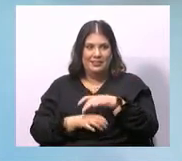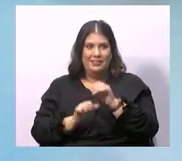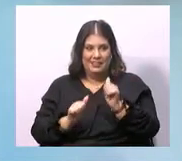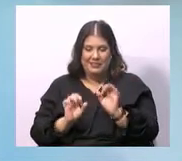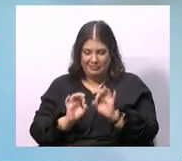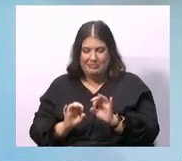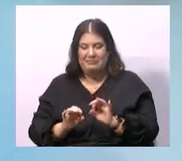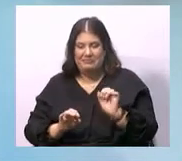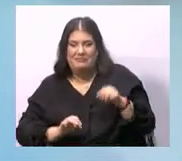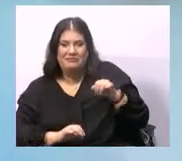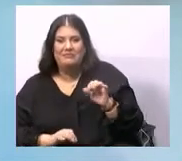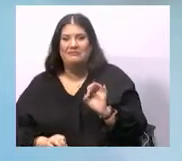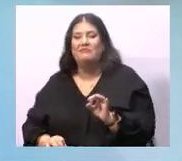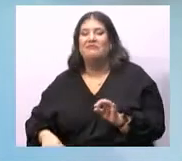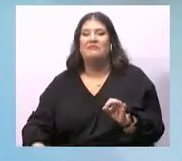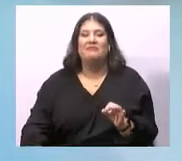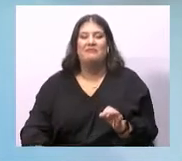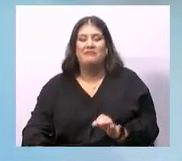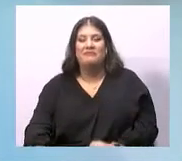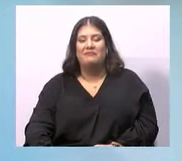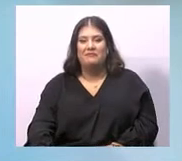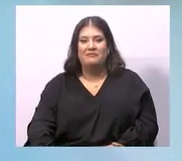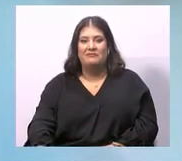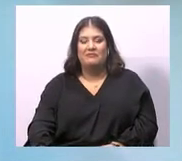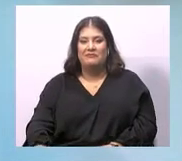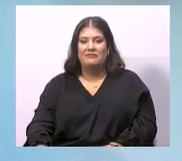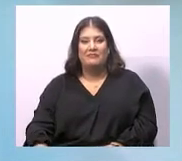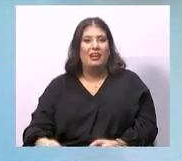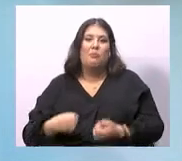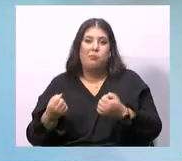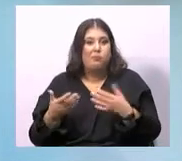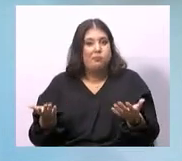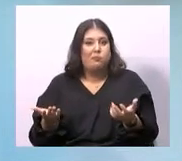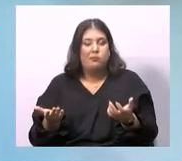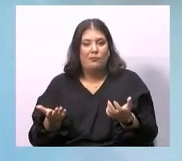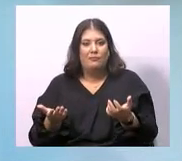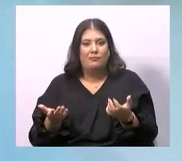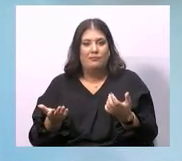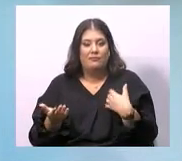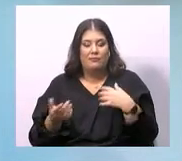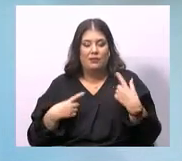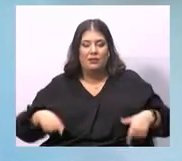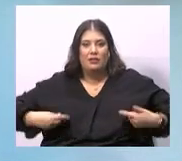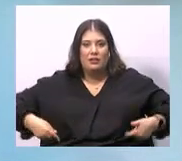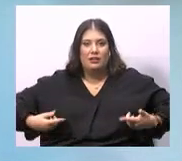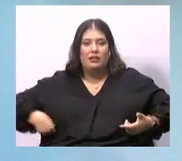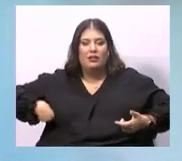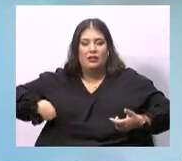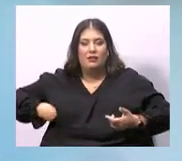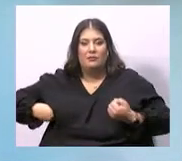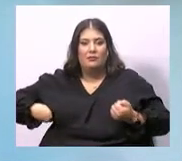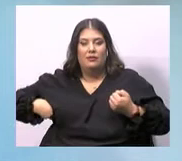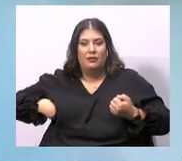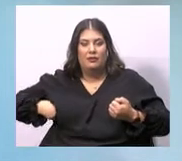Com certeza, se eu Agora puder. é que é, Sr. Doutor, agora é que é. Muito bem. E capacitada, já numa cadeira de rodas, porque estou muito